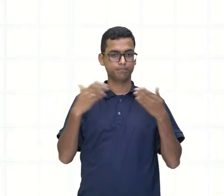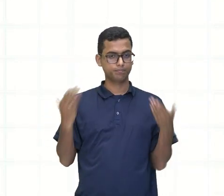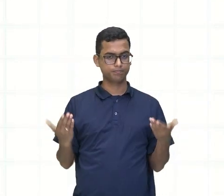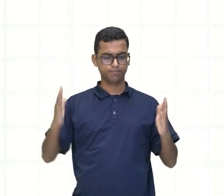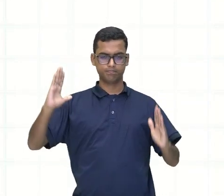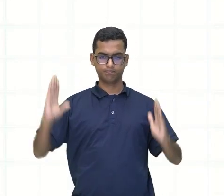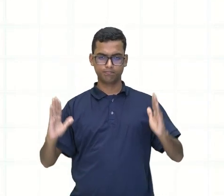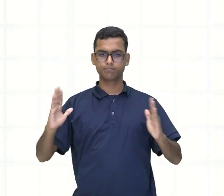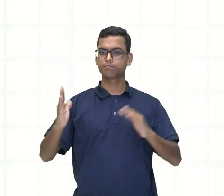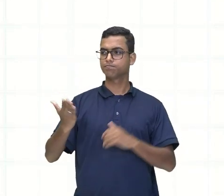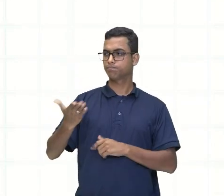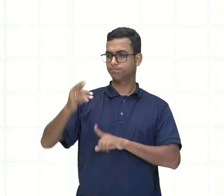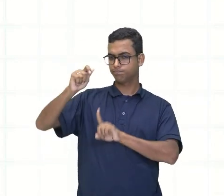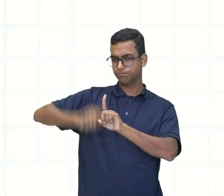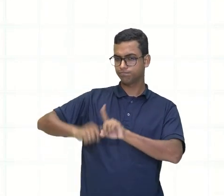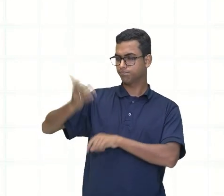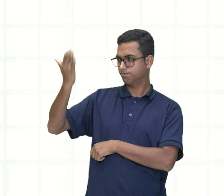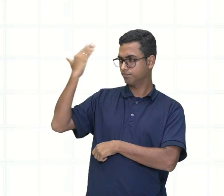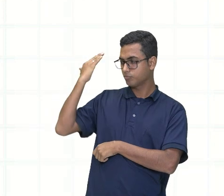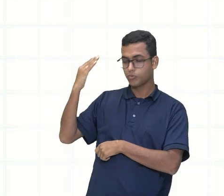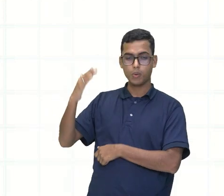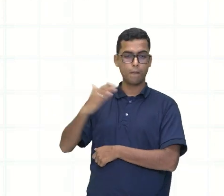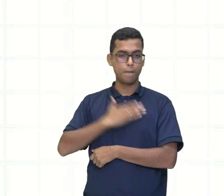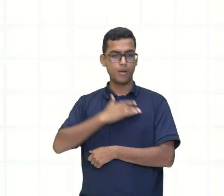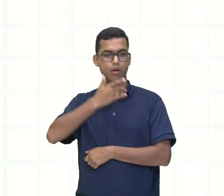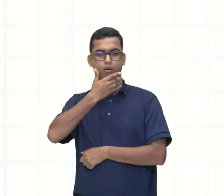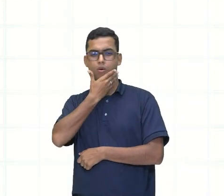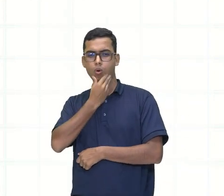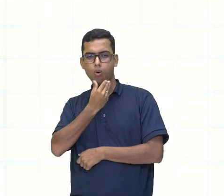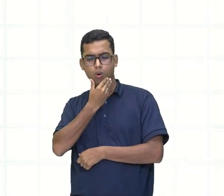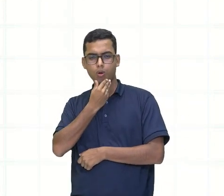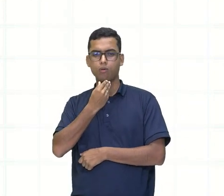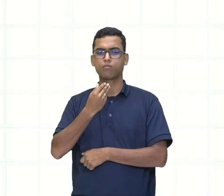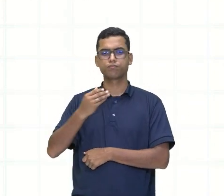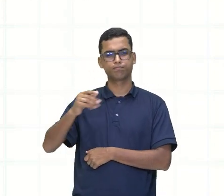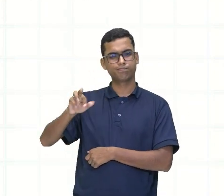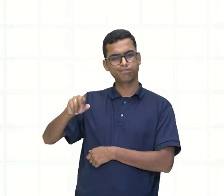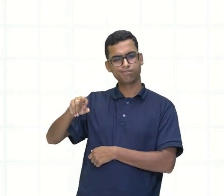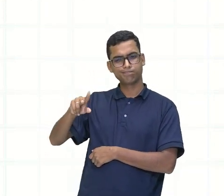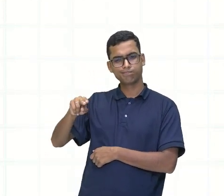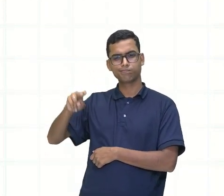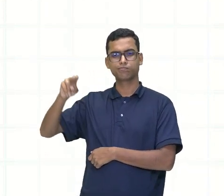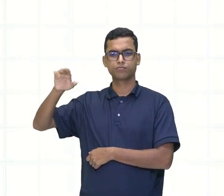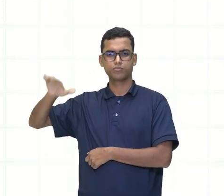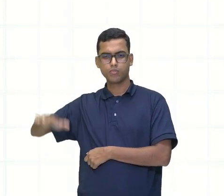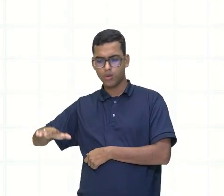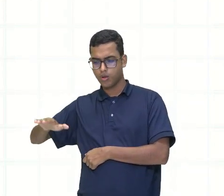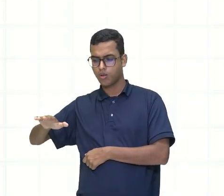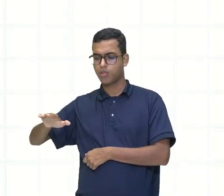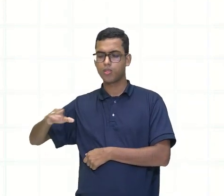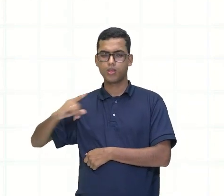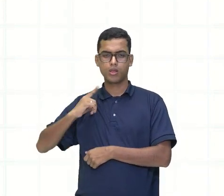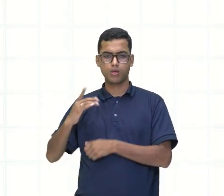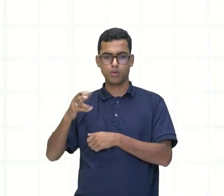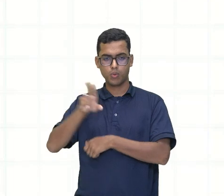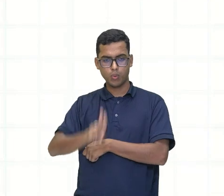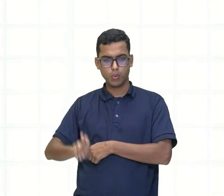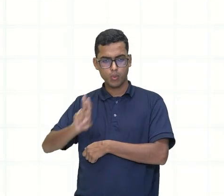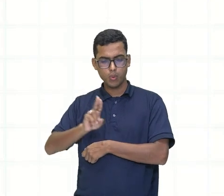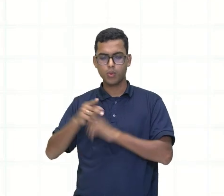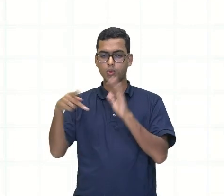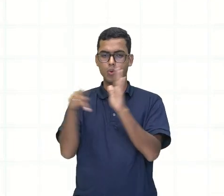mês passado, o meu irmão estava indo para a escola utilizando o meio de transporte, né, que foi